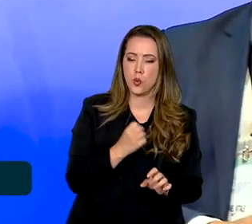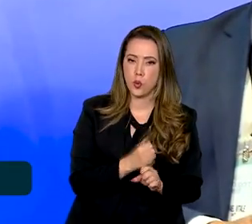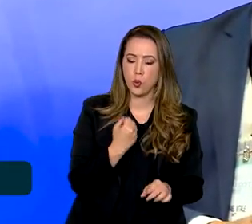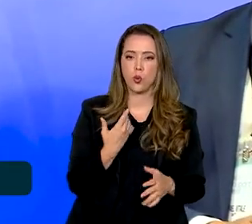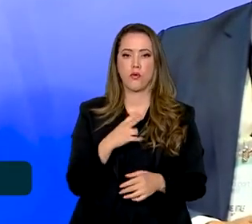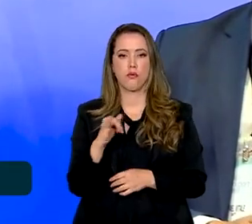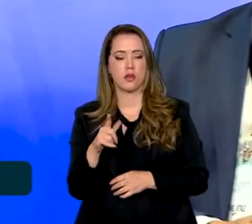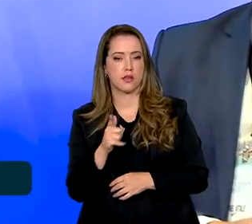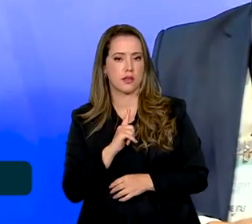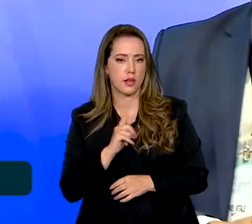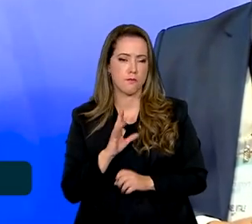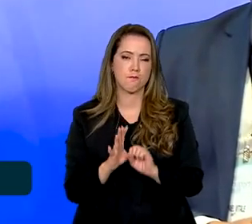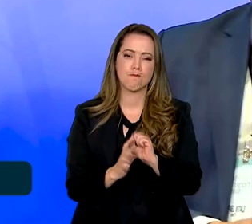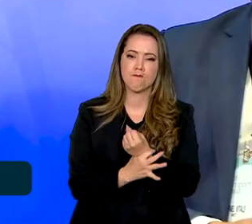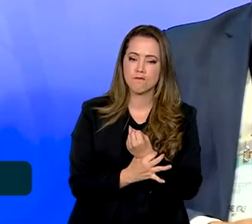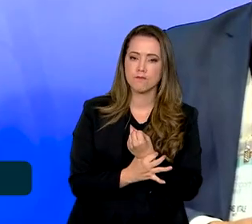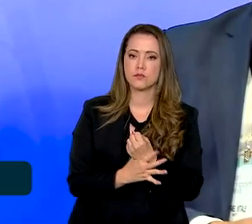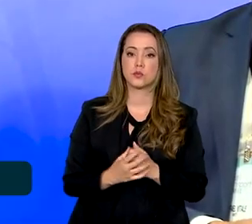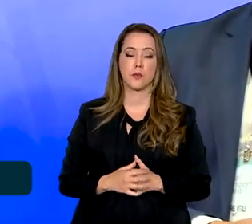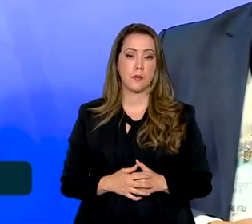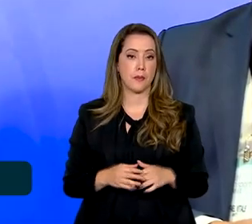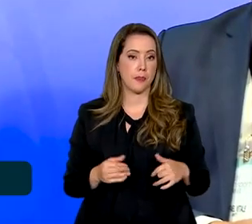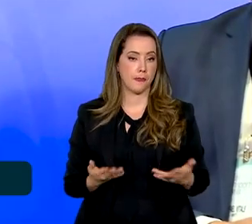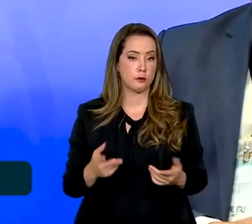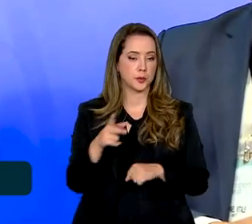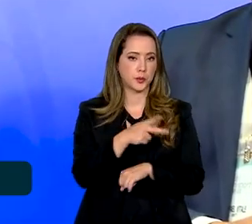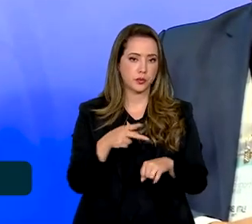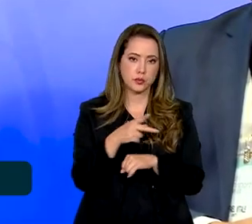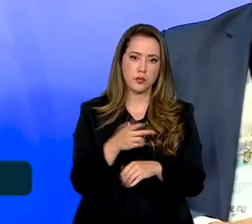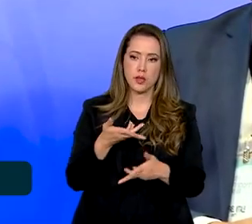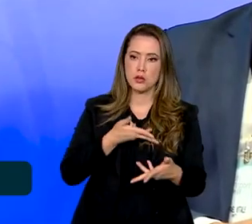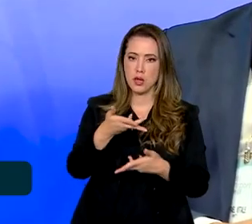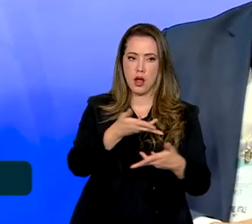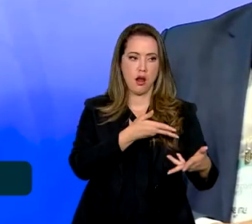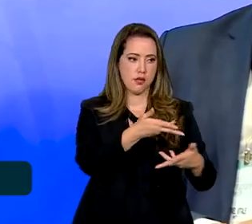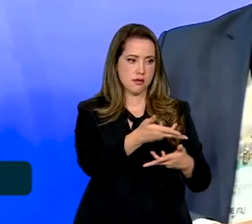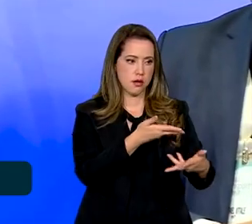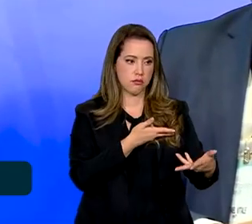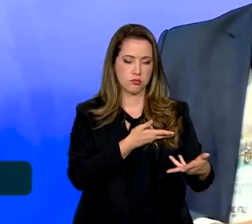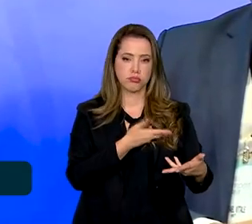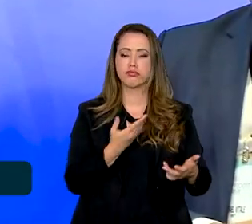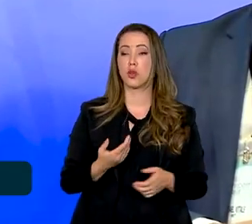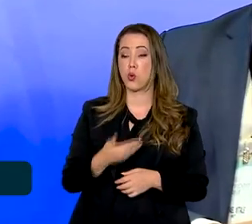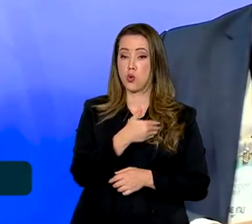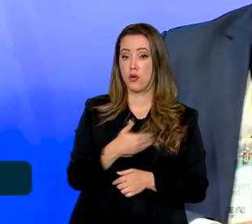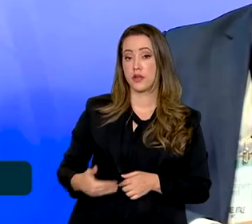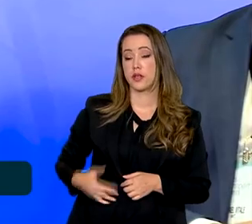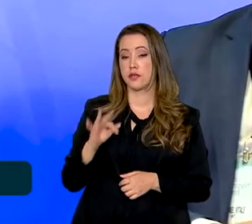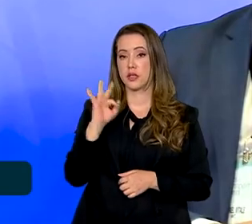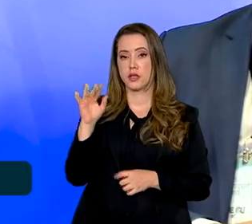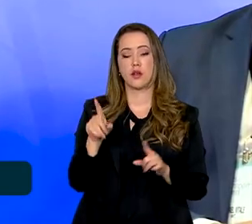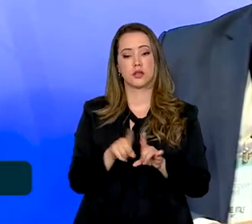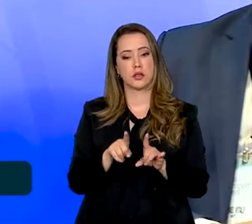garantir cada vez mais segurança jurídica. O país está com a relação institucional, o governo federal está com a relação